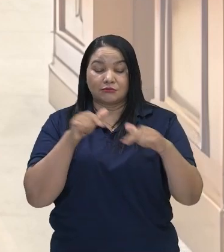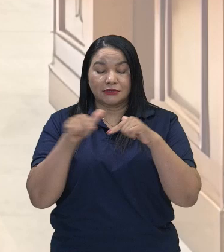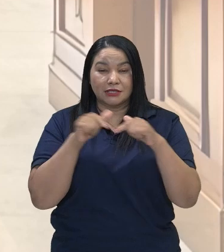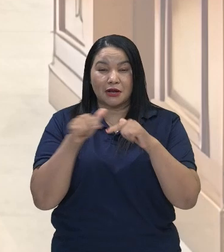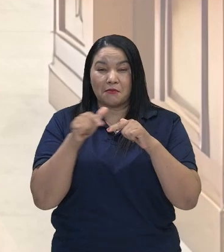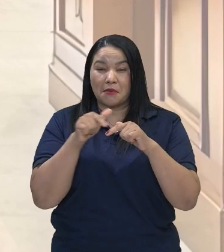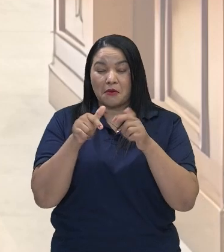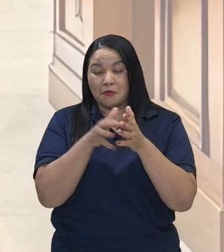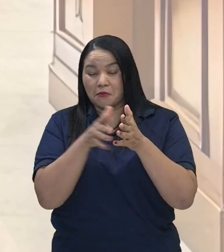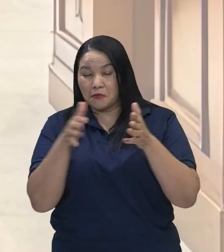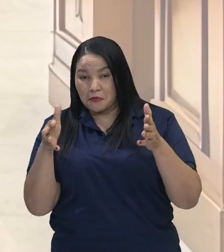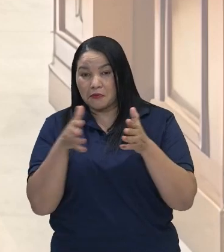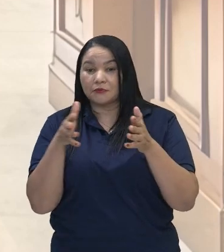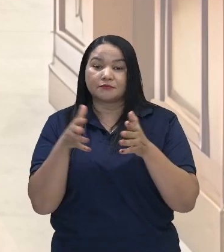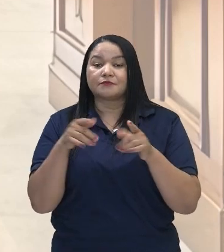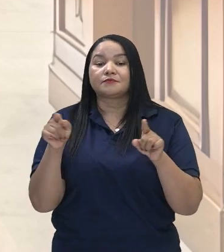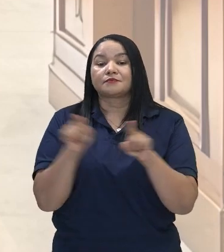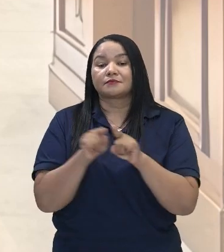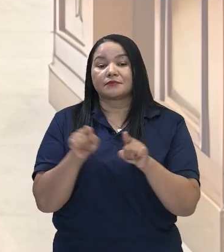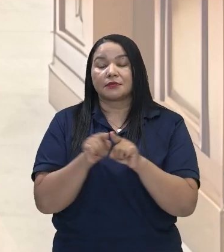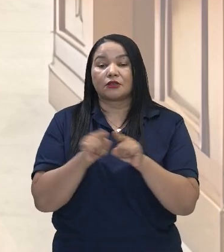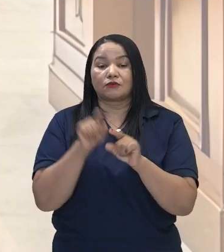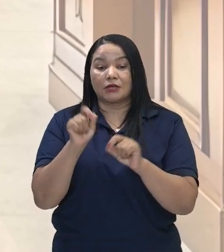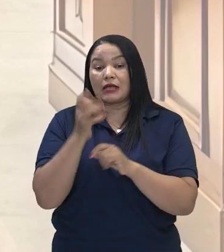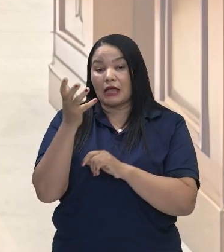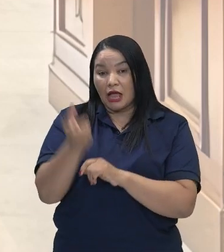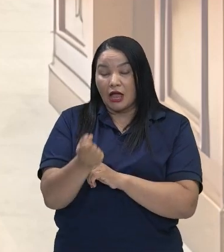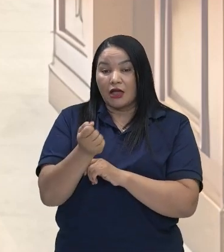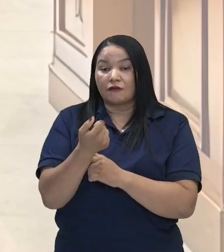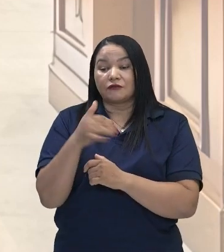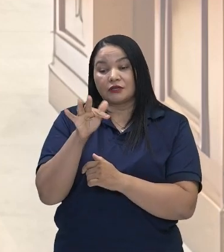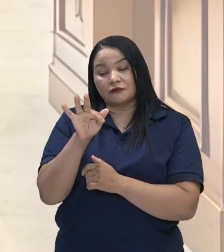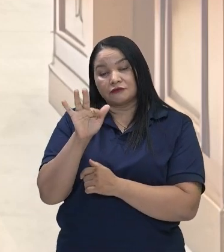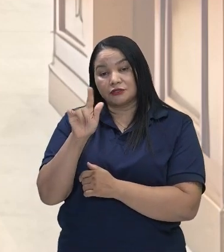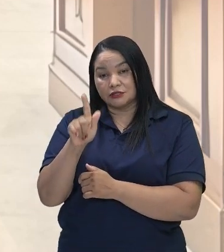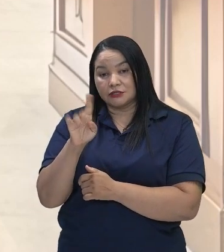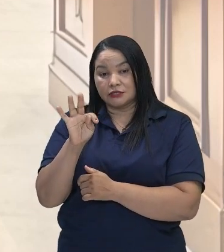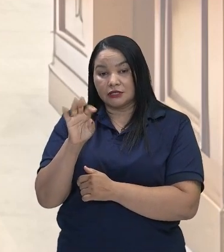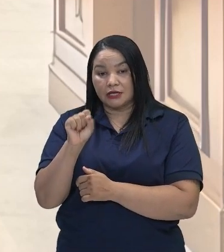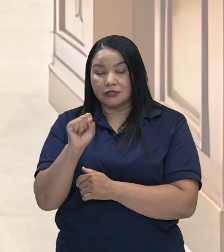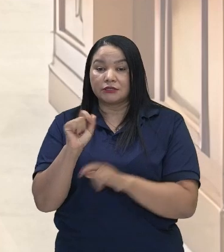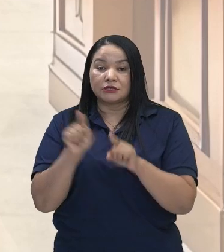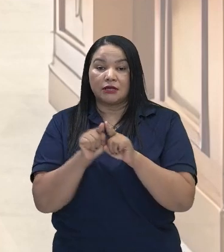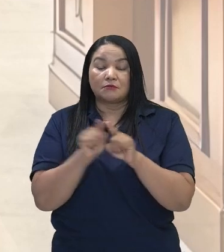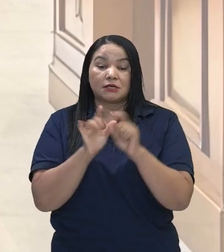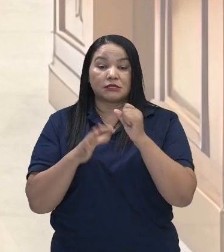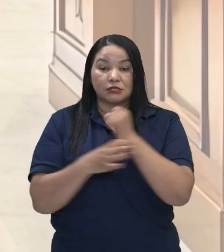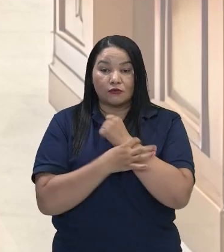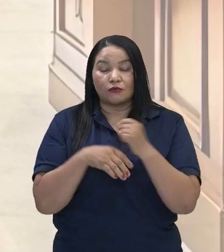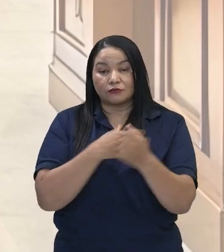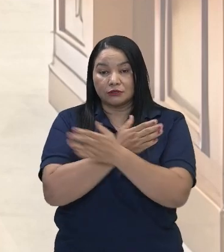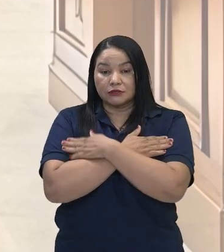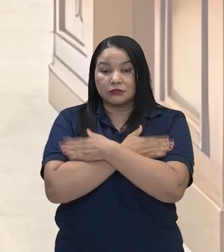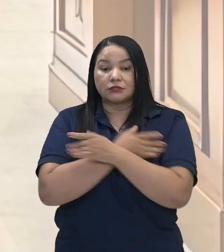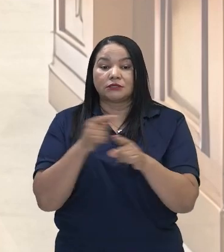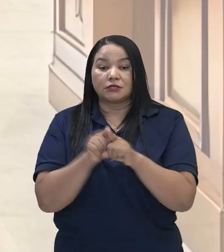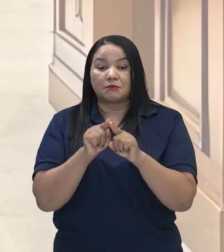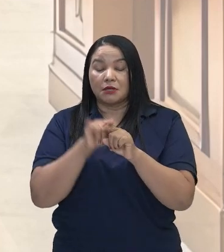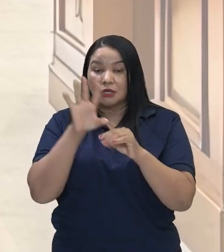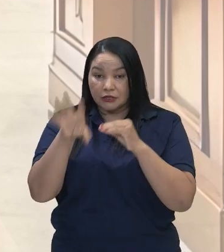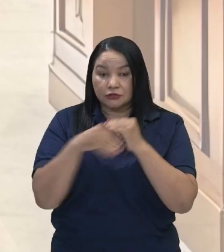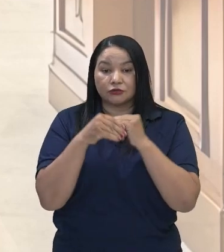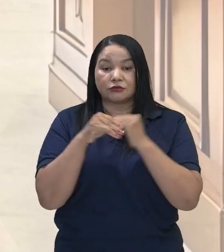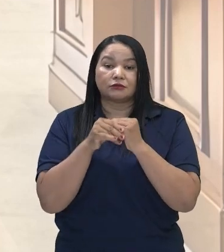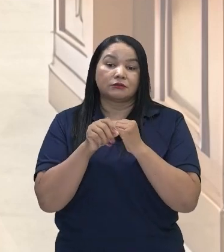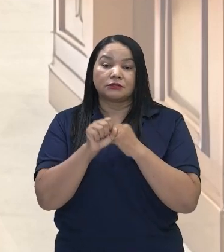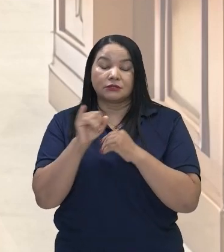já acumulado. Além do saque do FGTS, o seguro-desemprego e uma indenização adicional, dependendo do caso, como